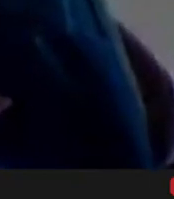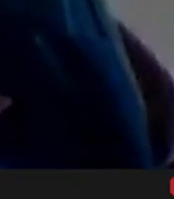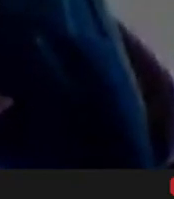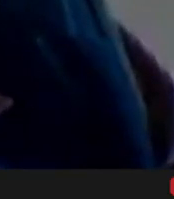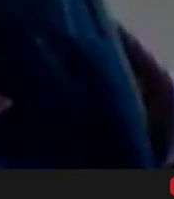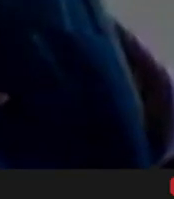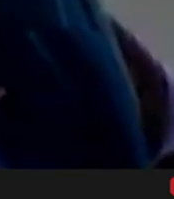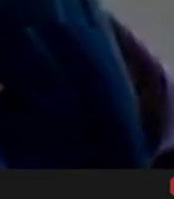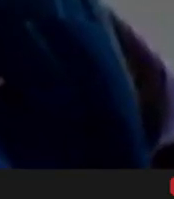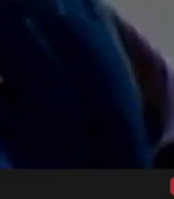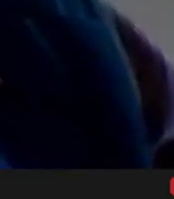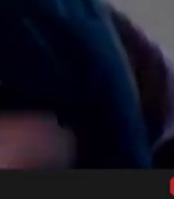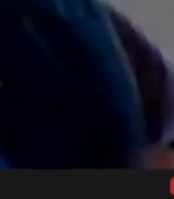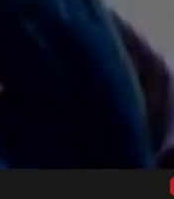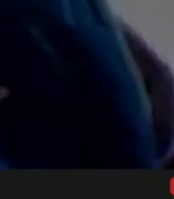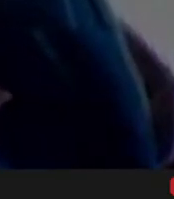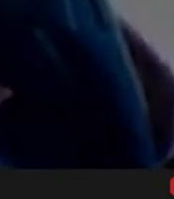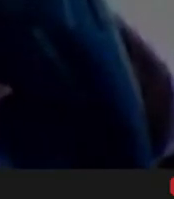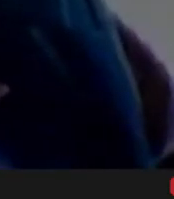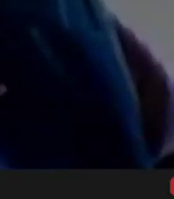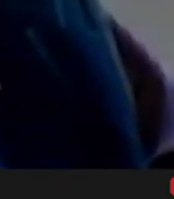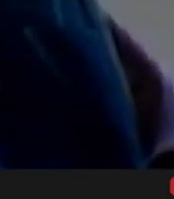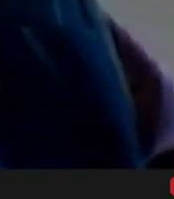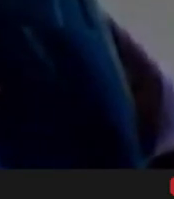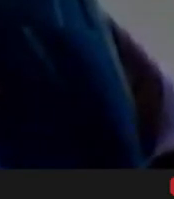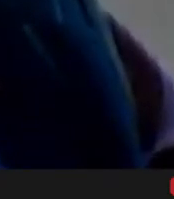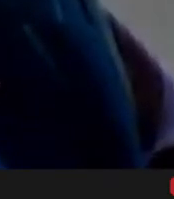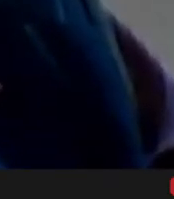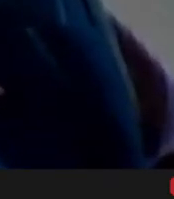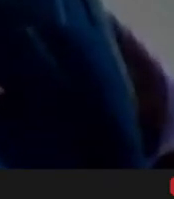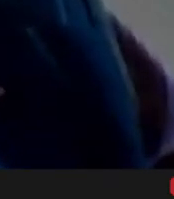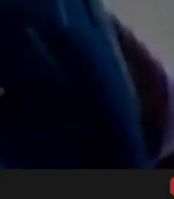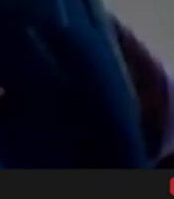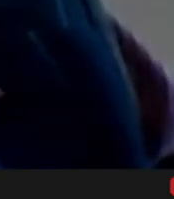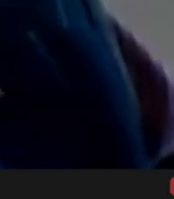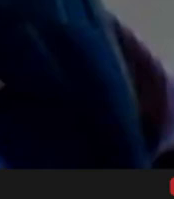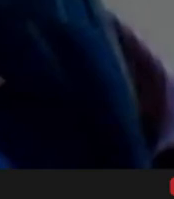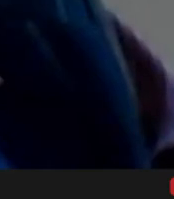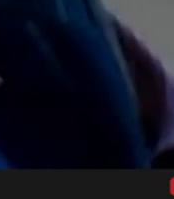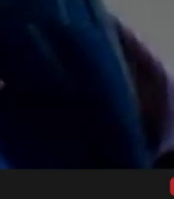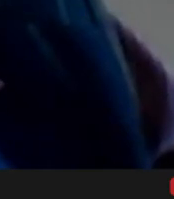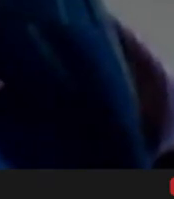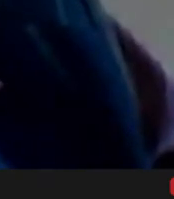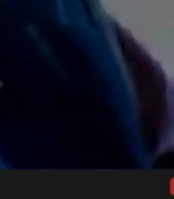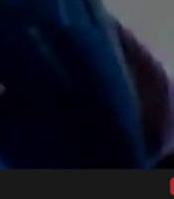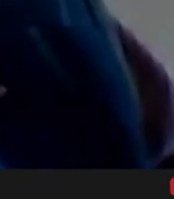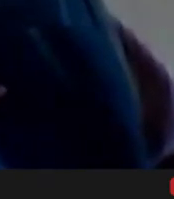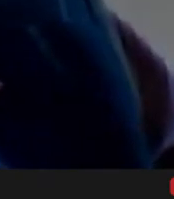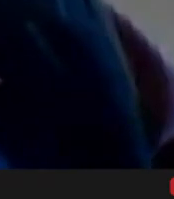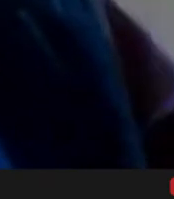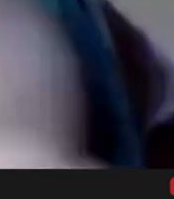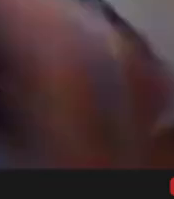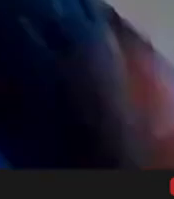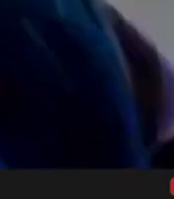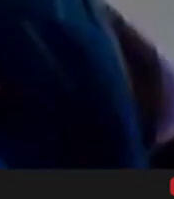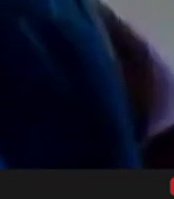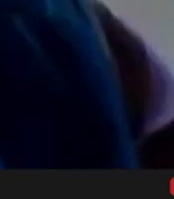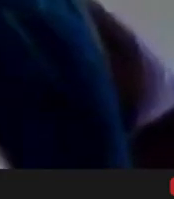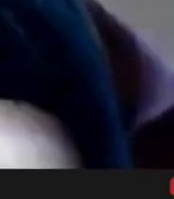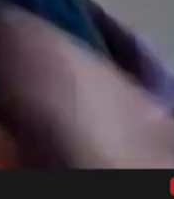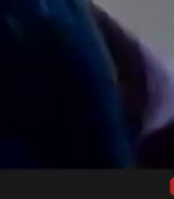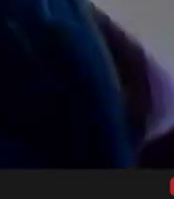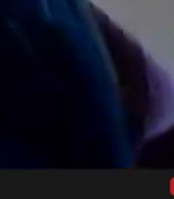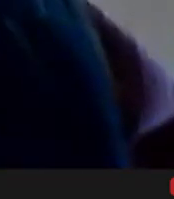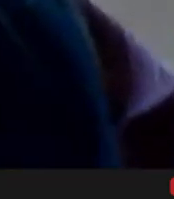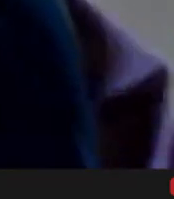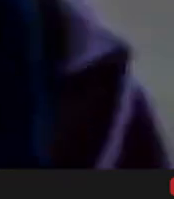várias medidas de conscientização dos alunos, né? Como verificar uma